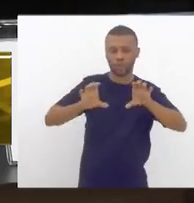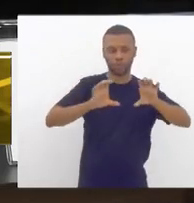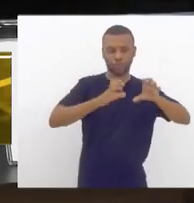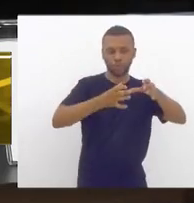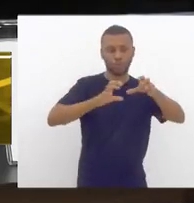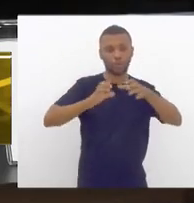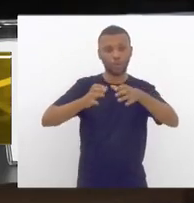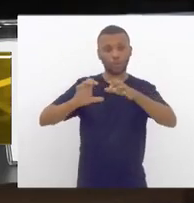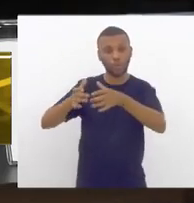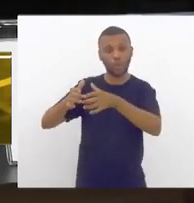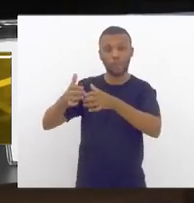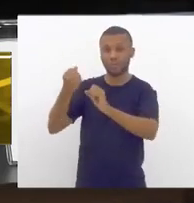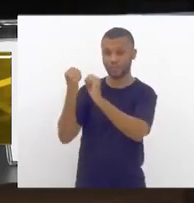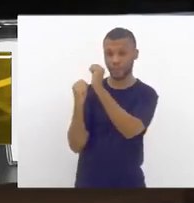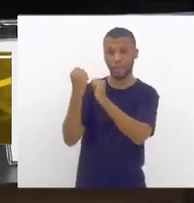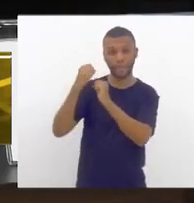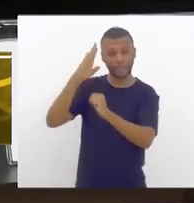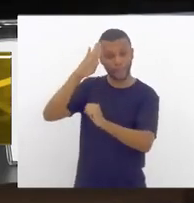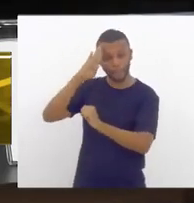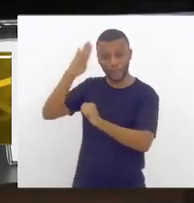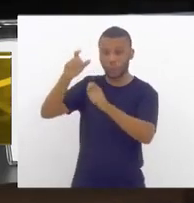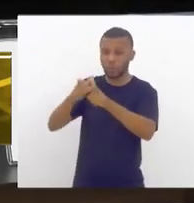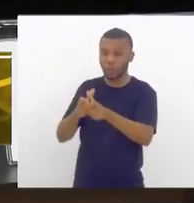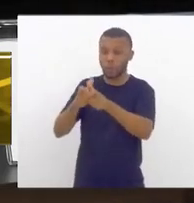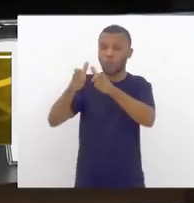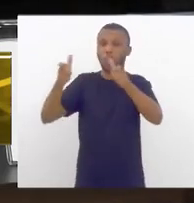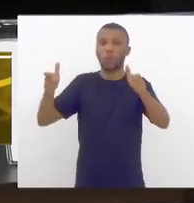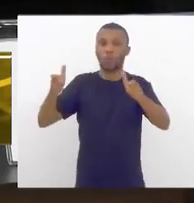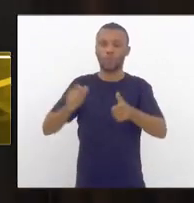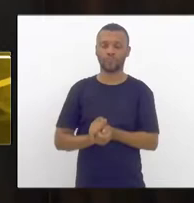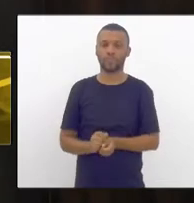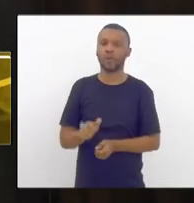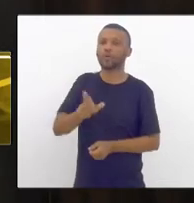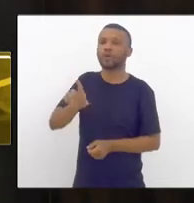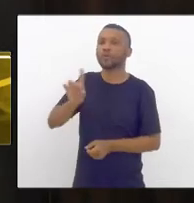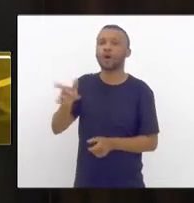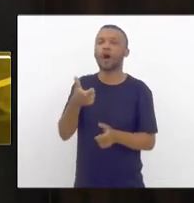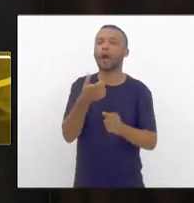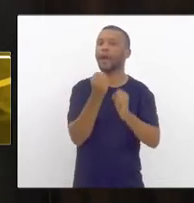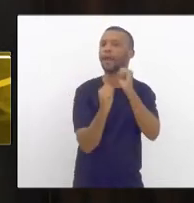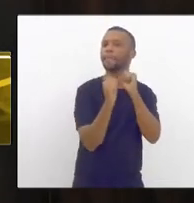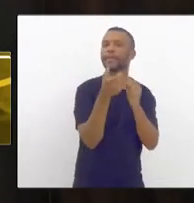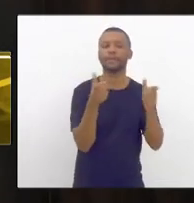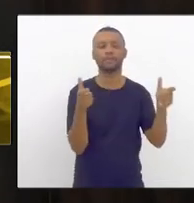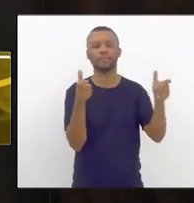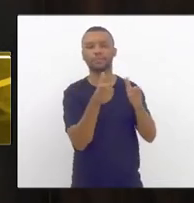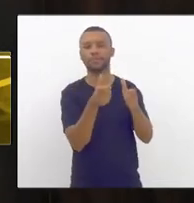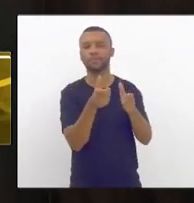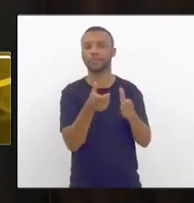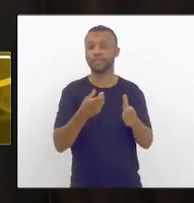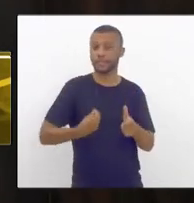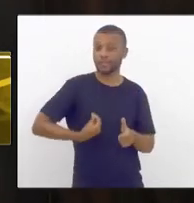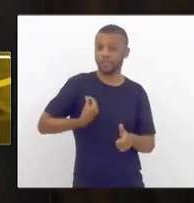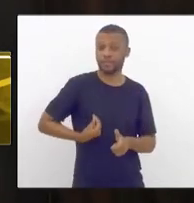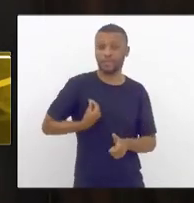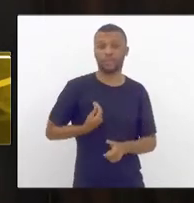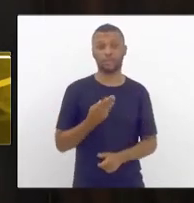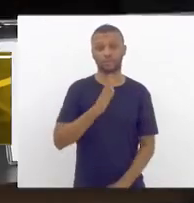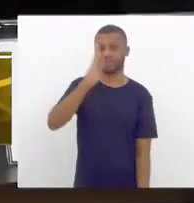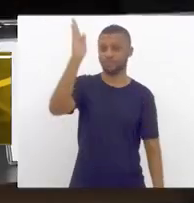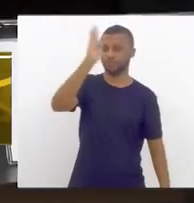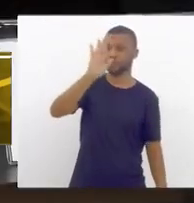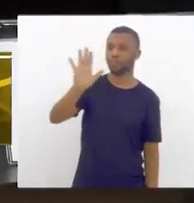cnpjs majoritariamente não pequenas e microempresas que se faz presente em todo o Brasil quero